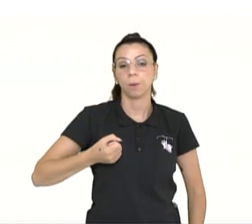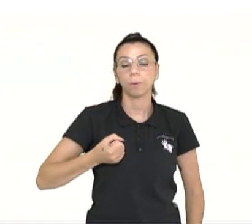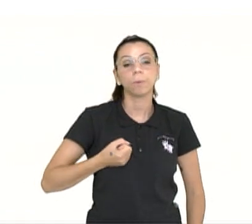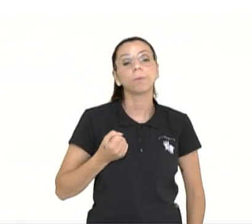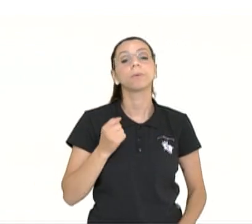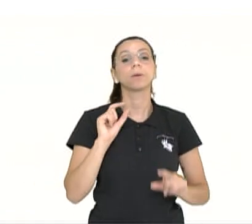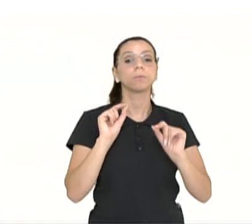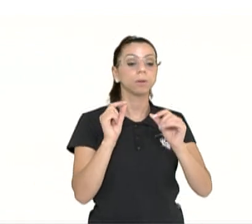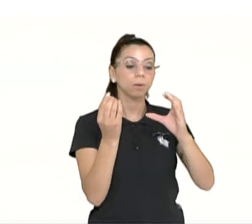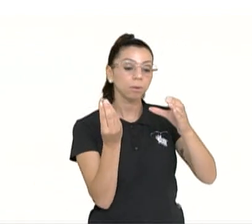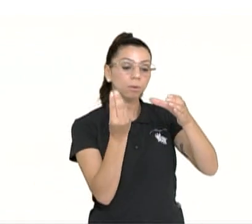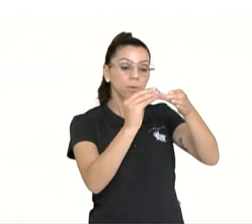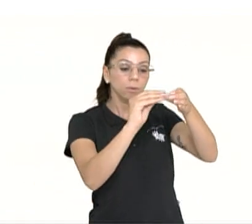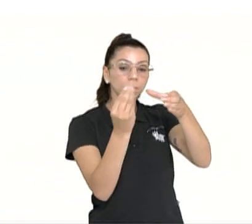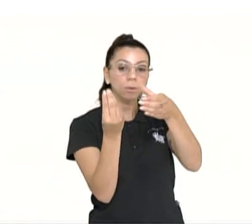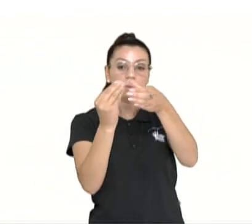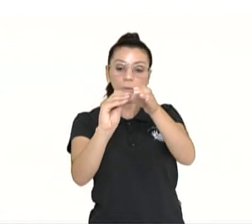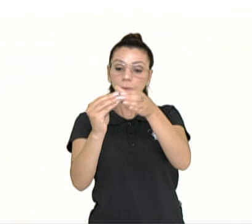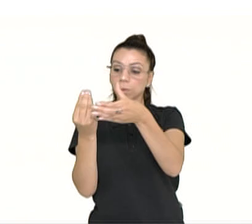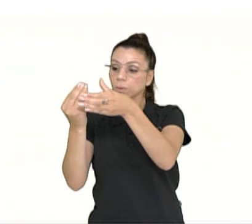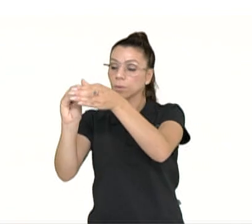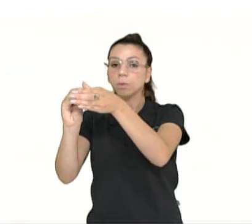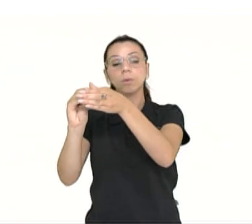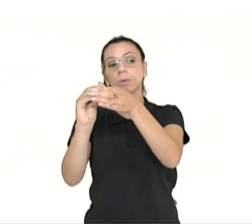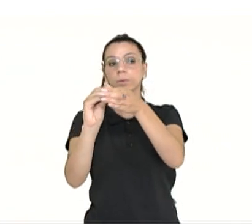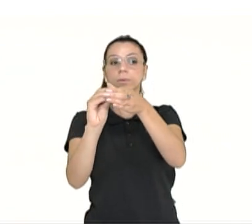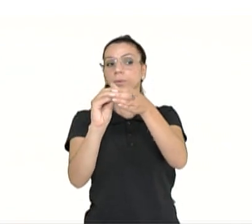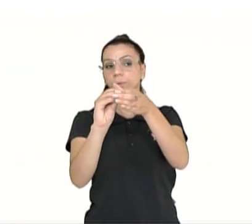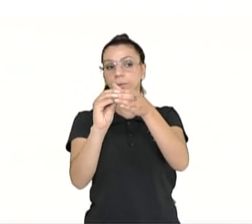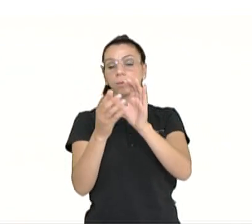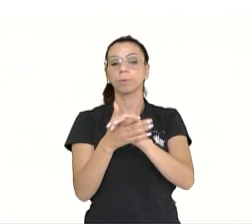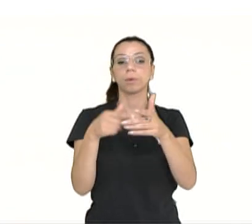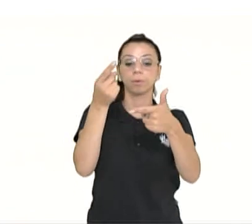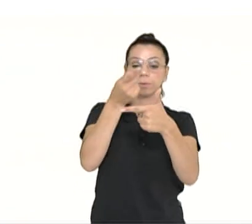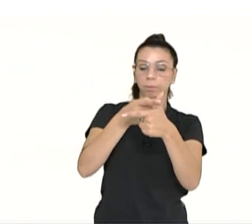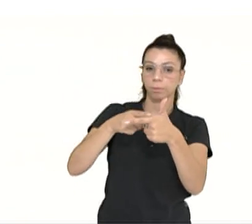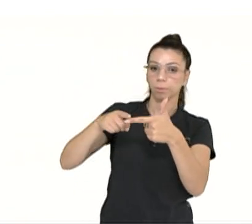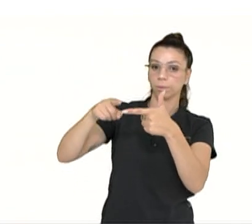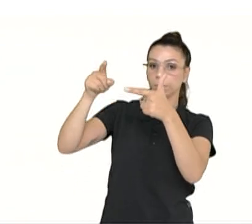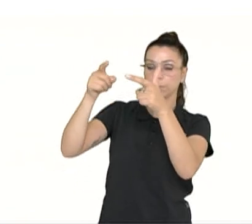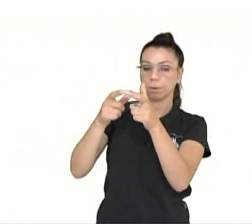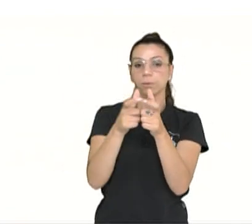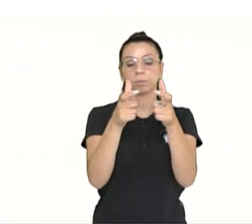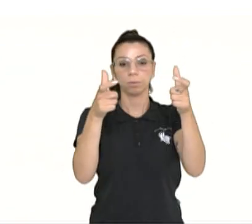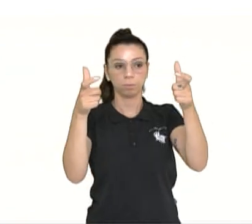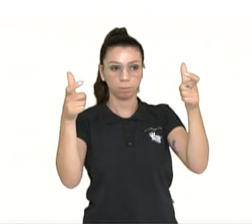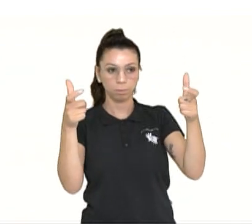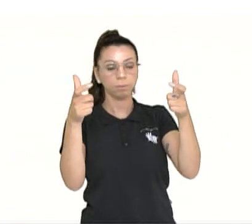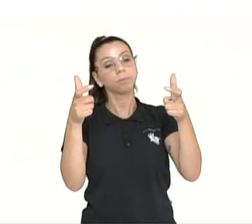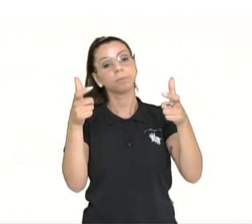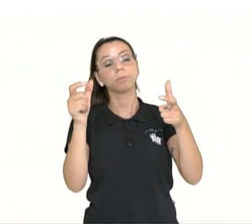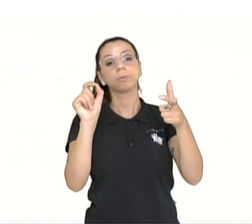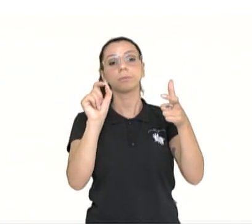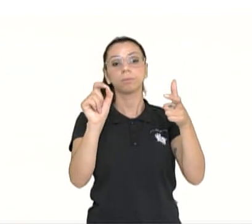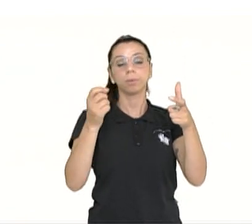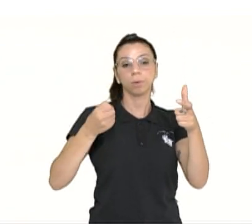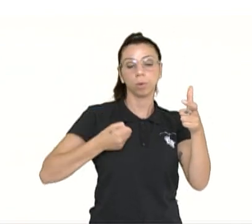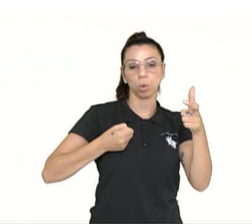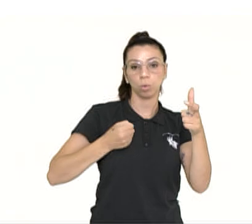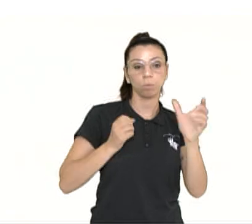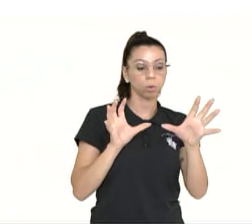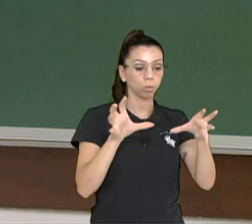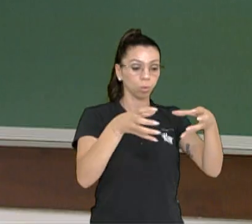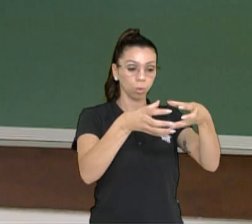que você vai colocar em cada classe vai ser dado pela divisão da amplitude pelo número de